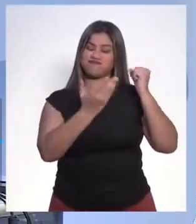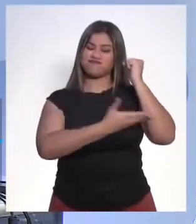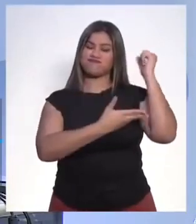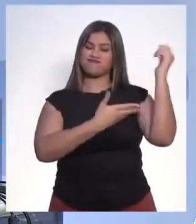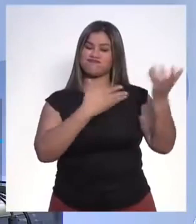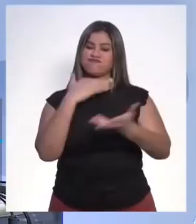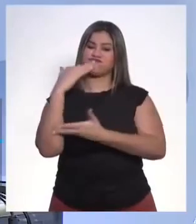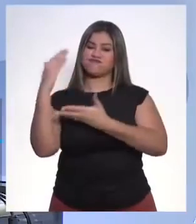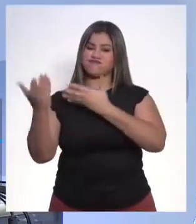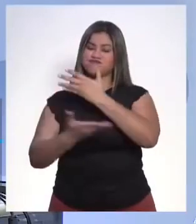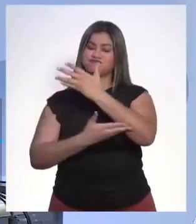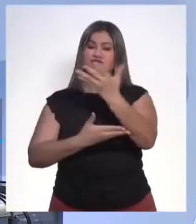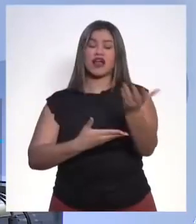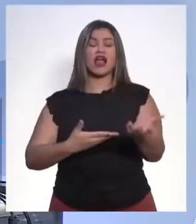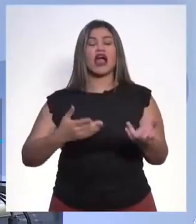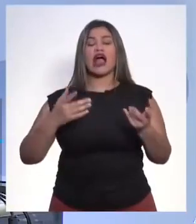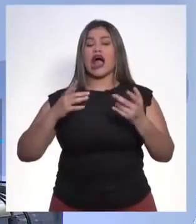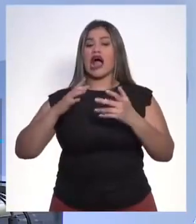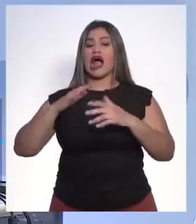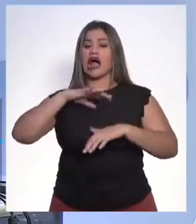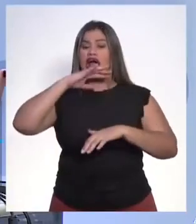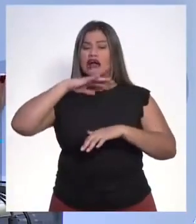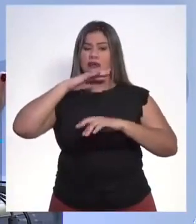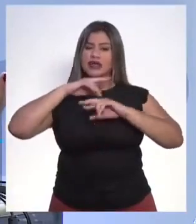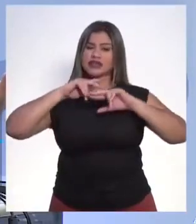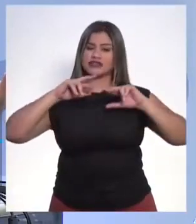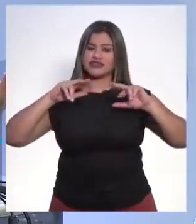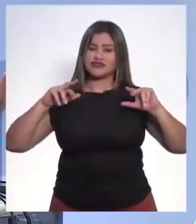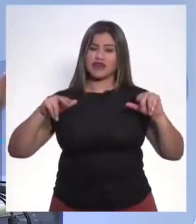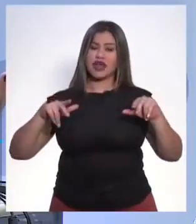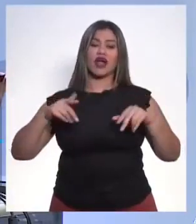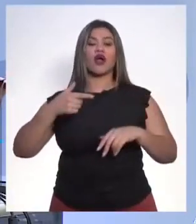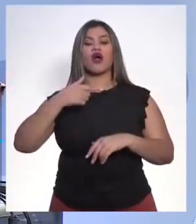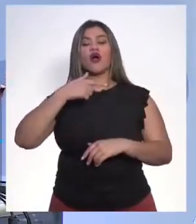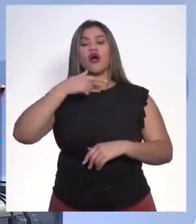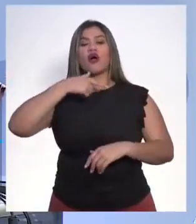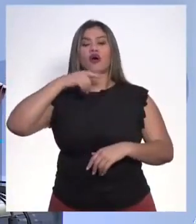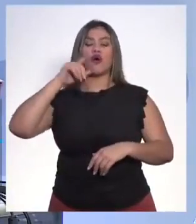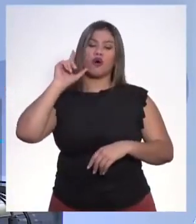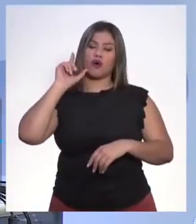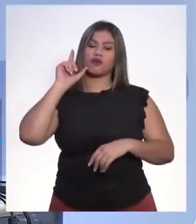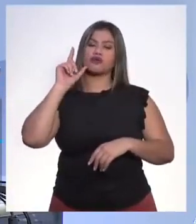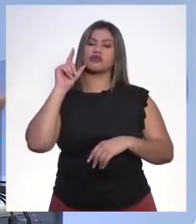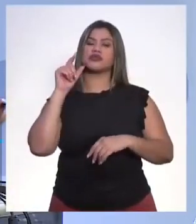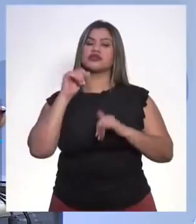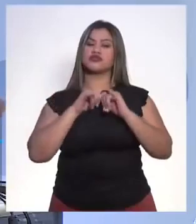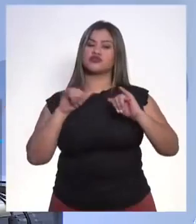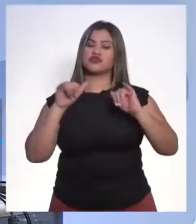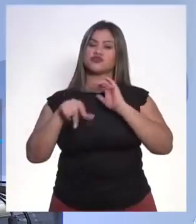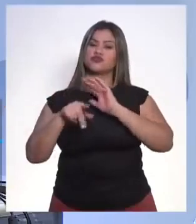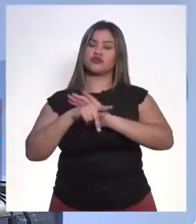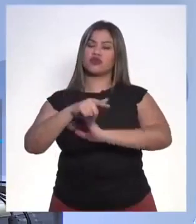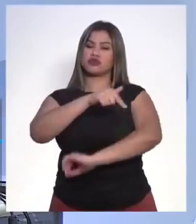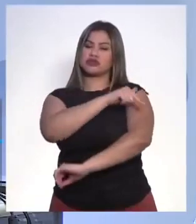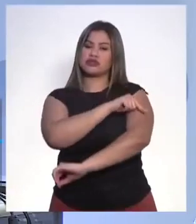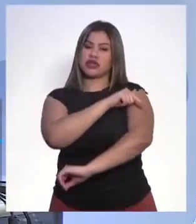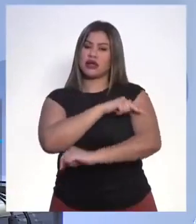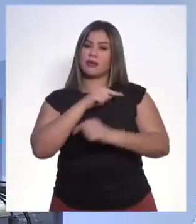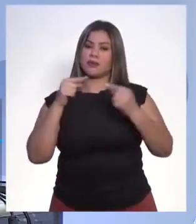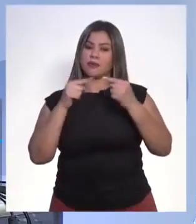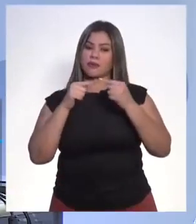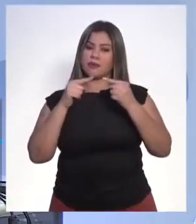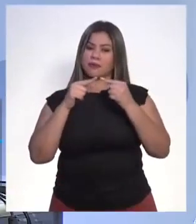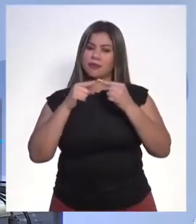dos animais em cativeiro. Ontem a Andréia leu uma notícia no sétimo ano também, bem tocante em relação aos animais